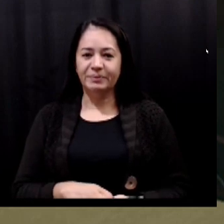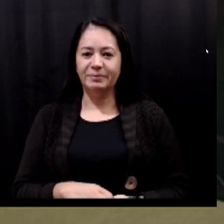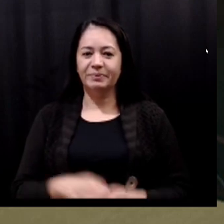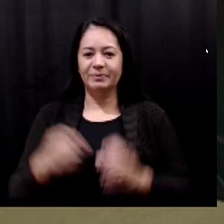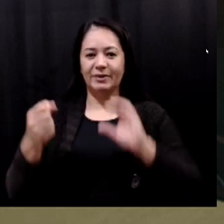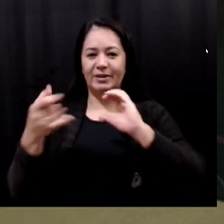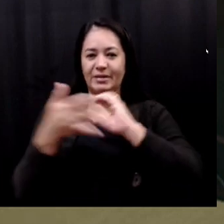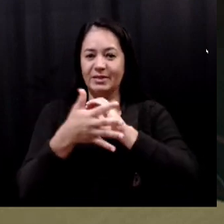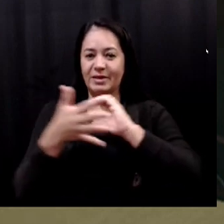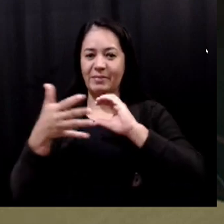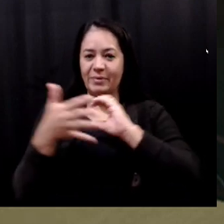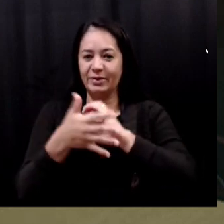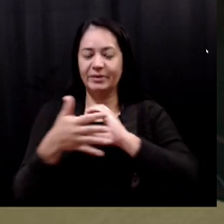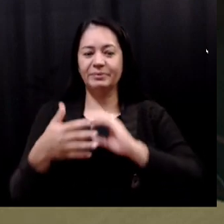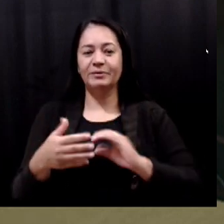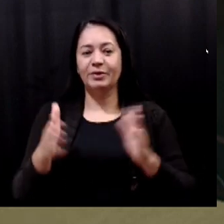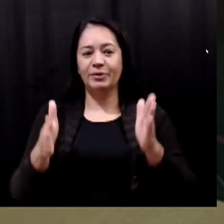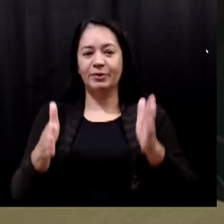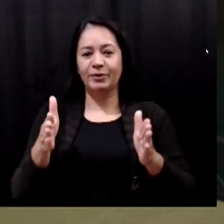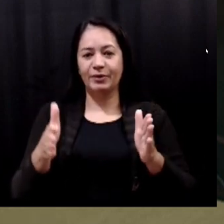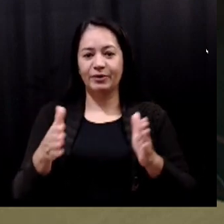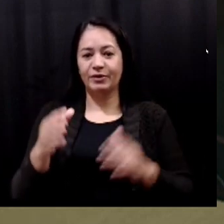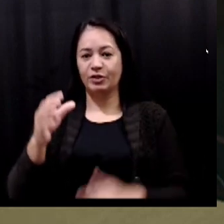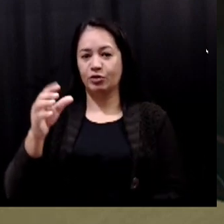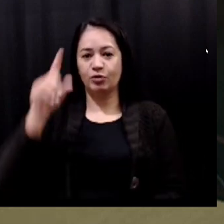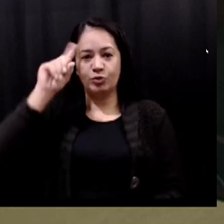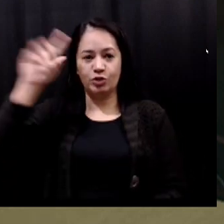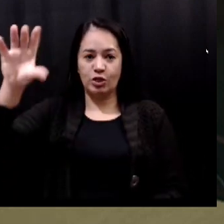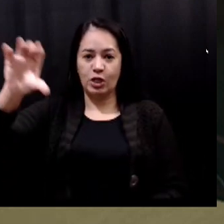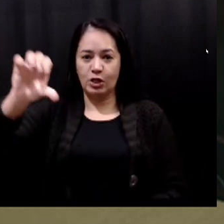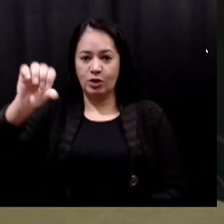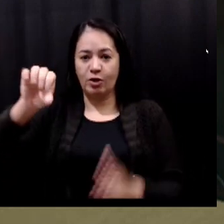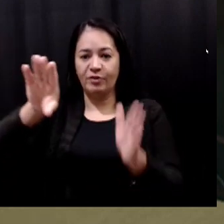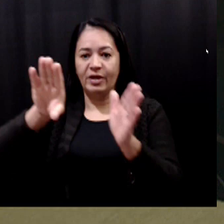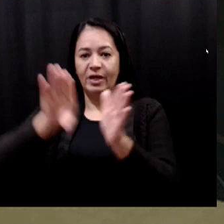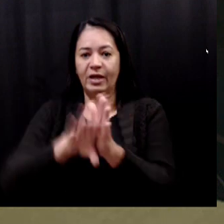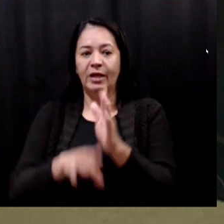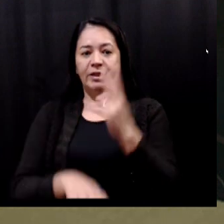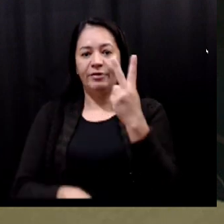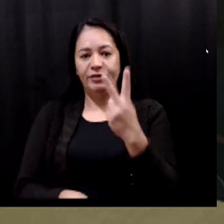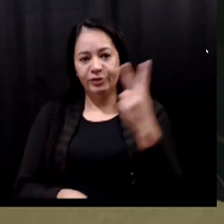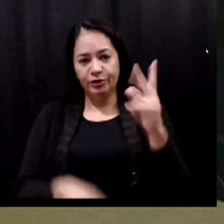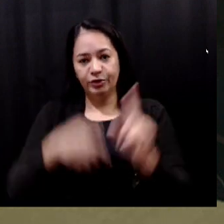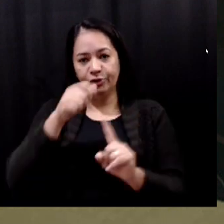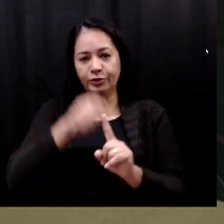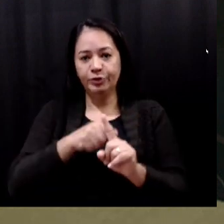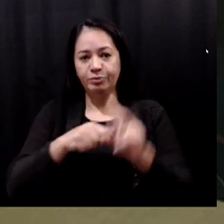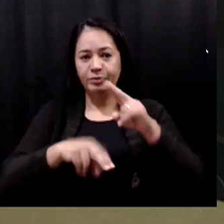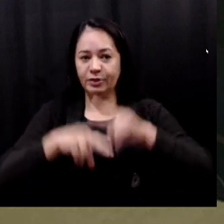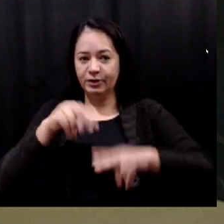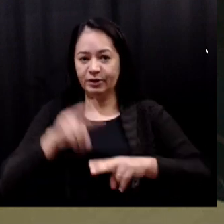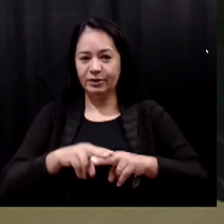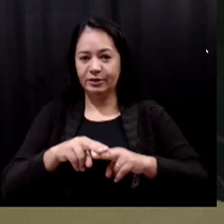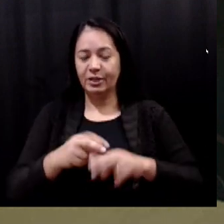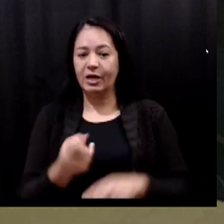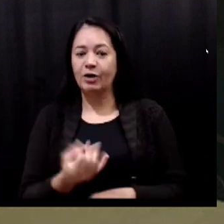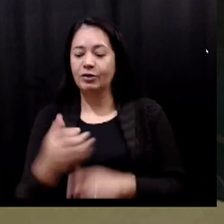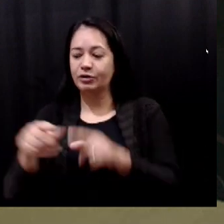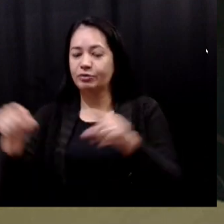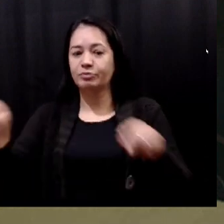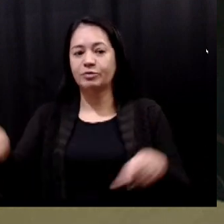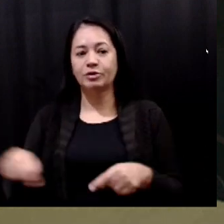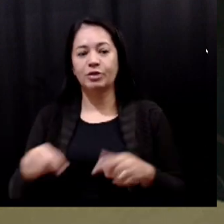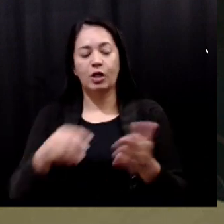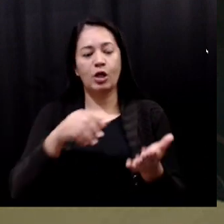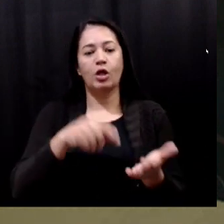fumec.sp.gov.br/CEPROCAMP, no período de 9 a 22 de junho. A maioria das turmas serão disponibilizadas para a unidade do